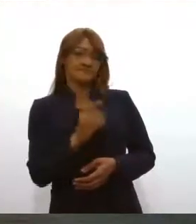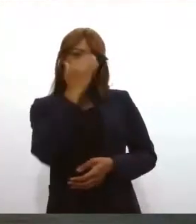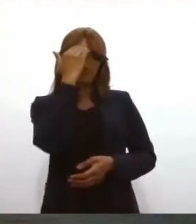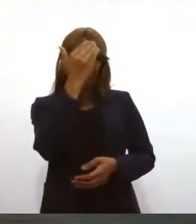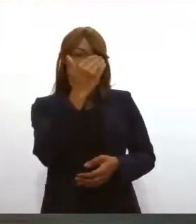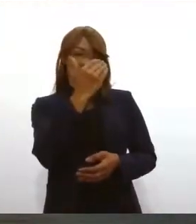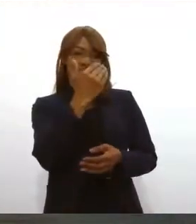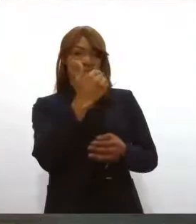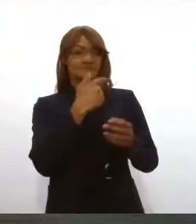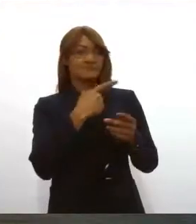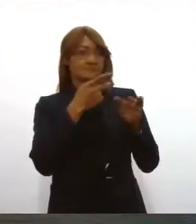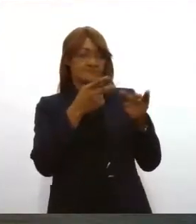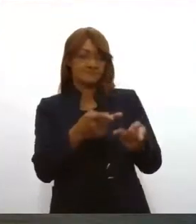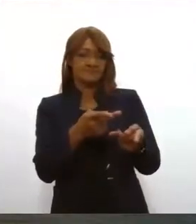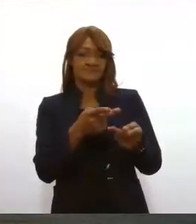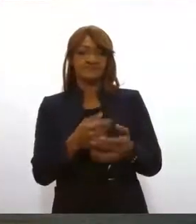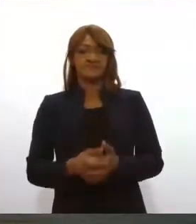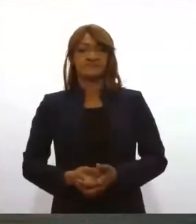quero,